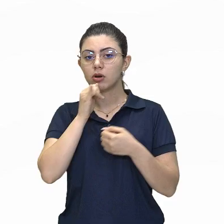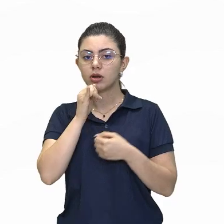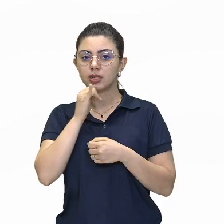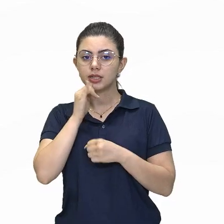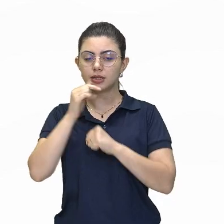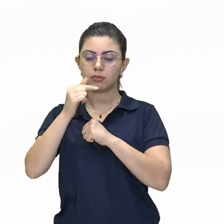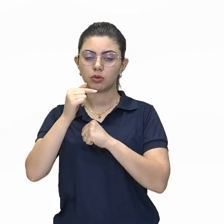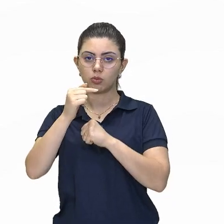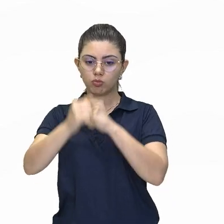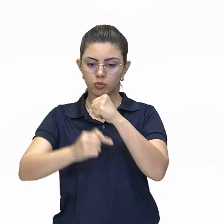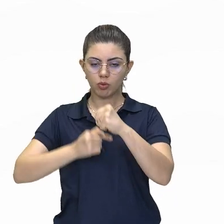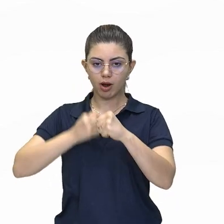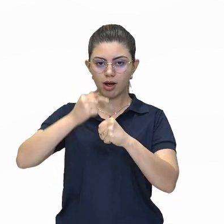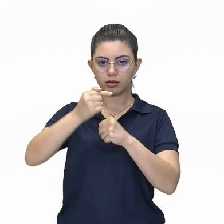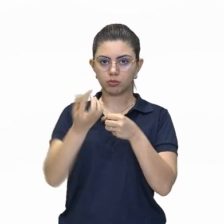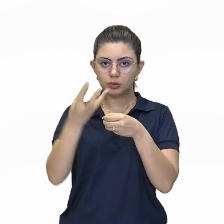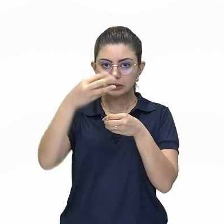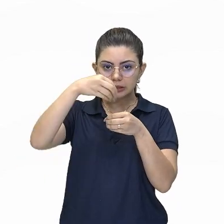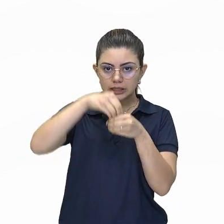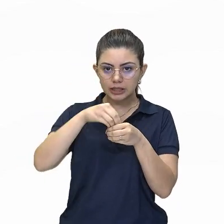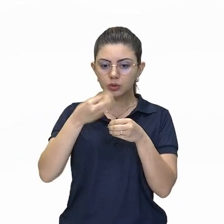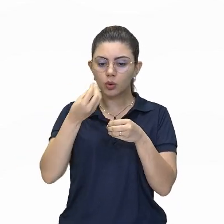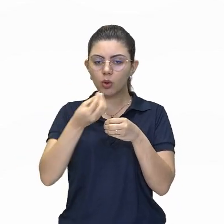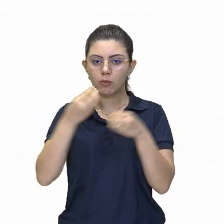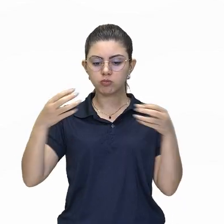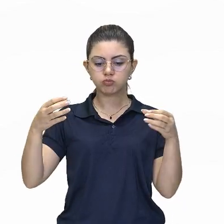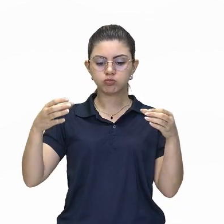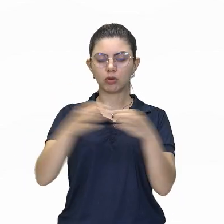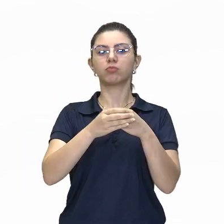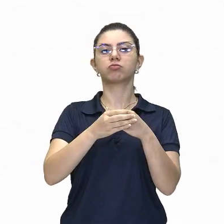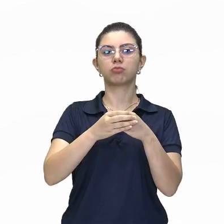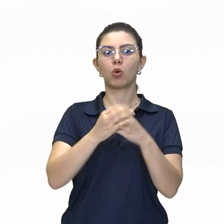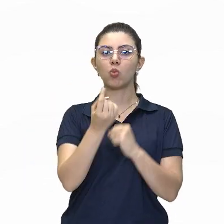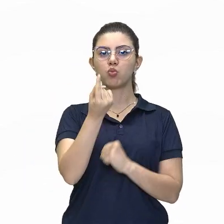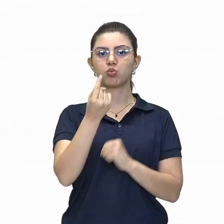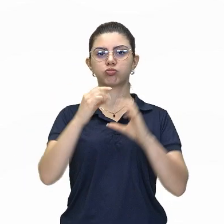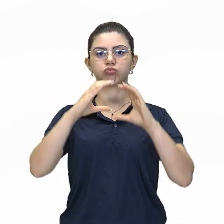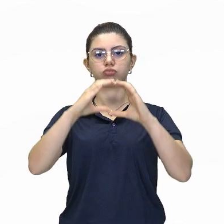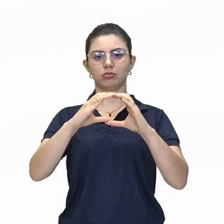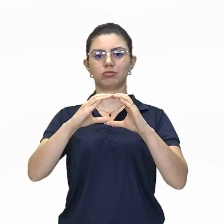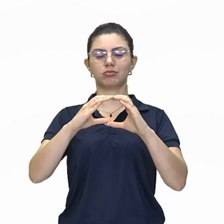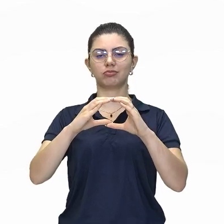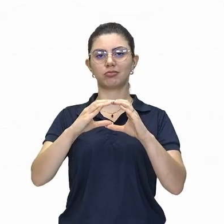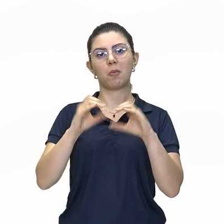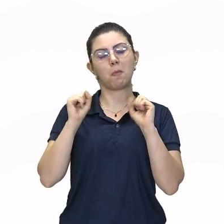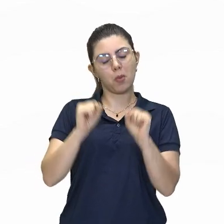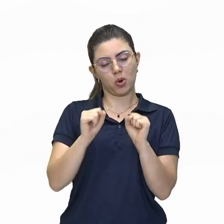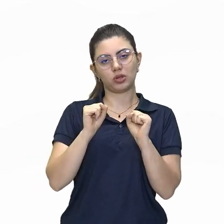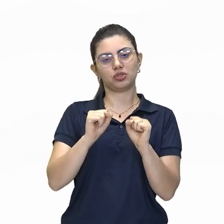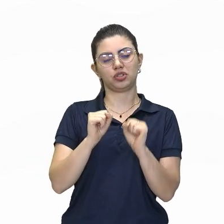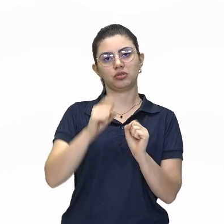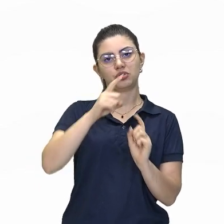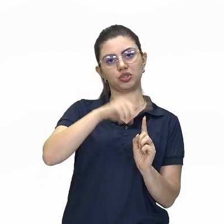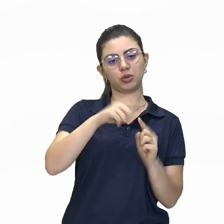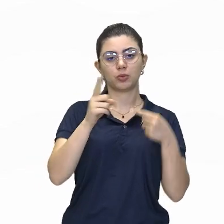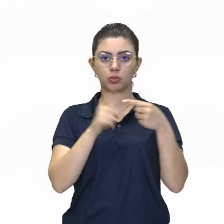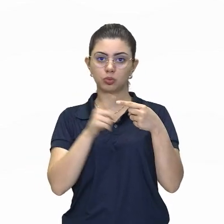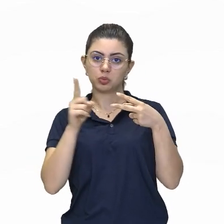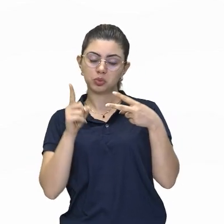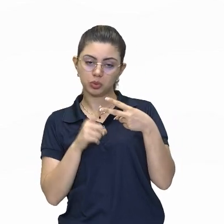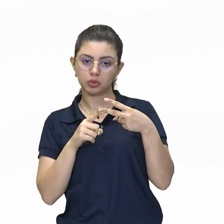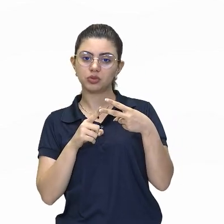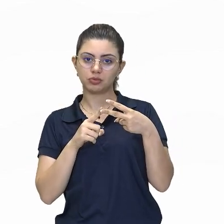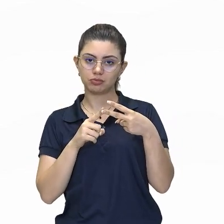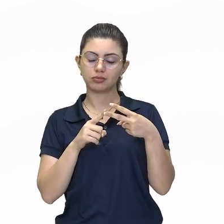núcleos atômicos se fundem. Todos esses processos, tanto a fissão como a fusão,